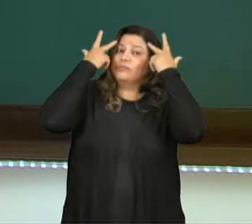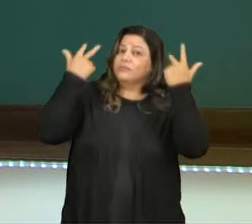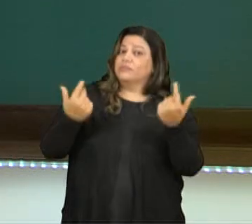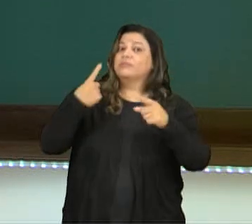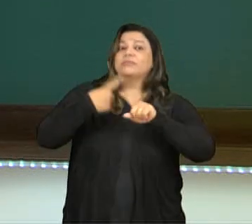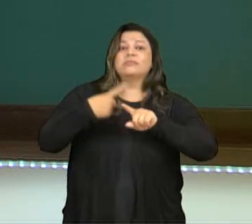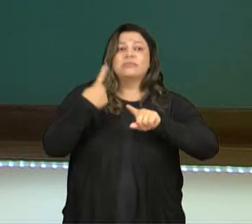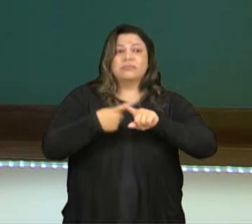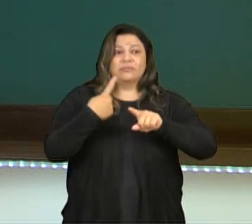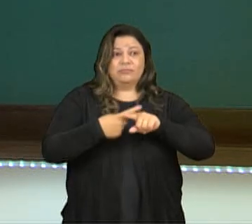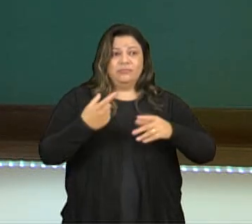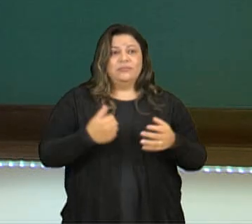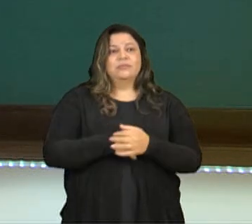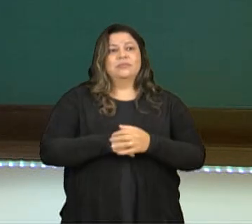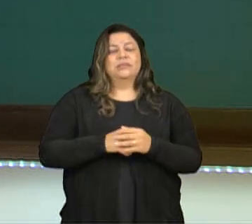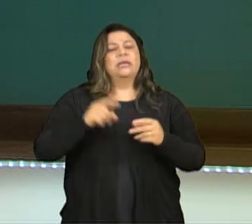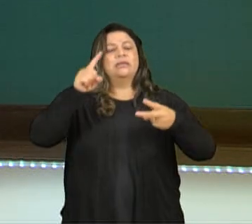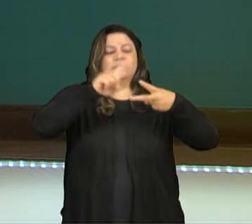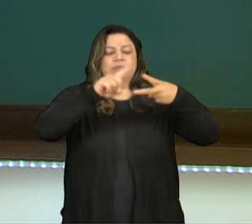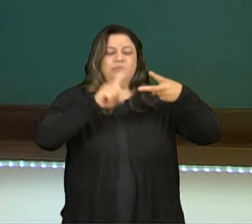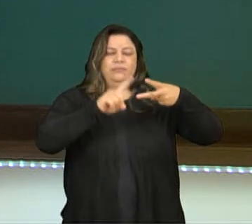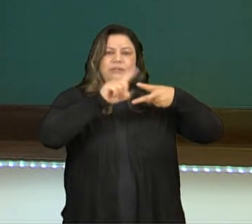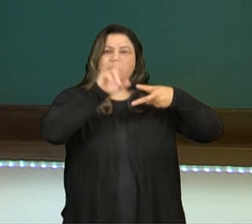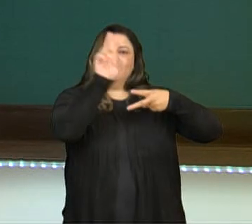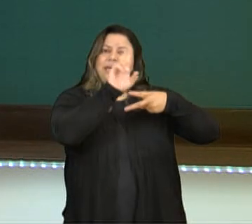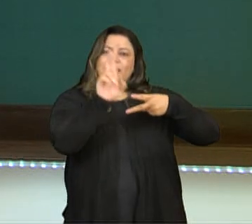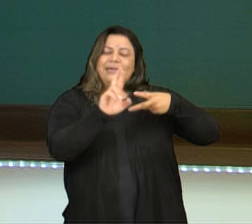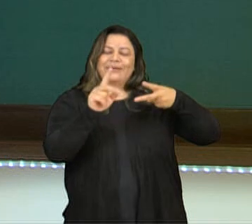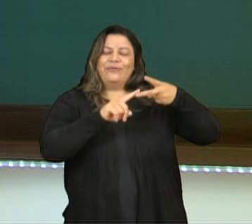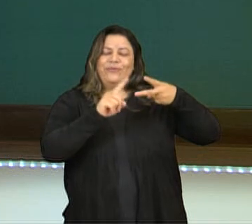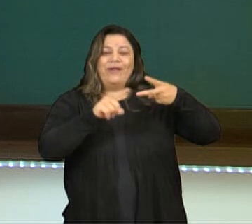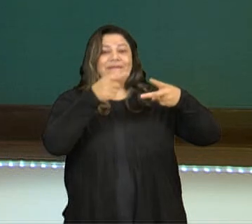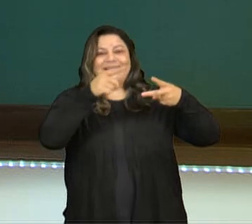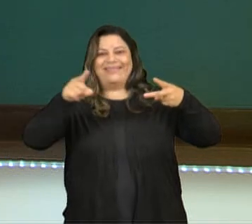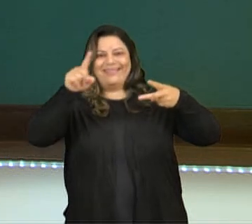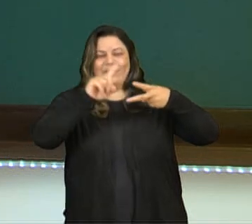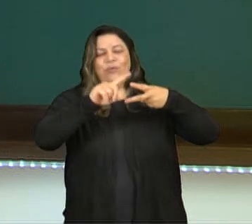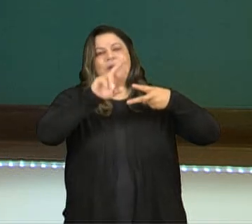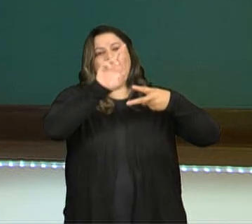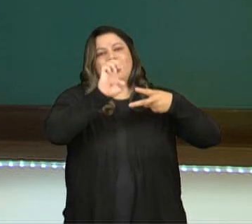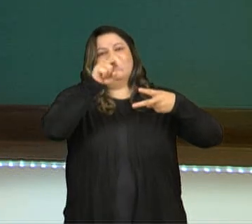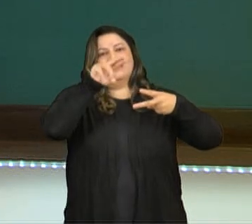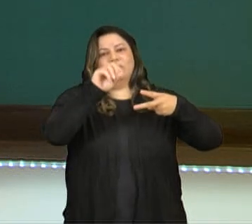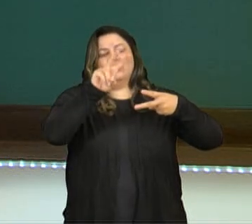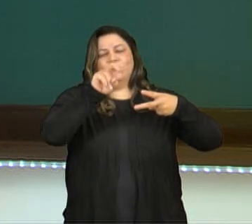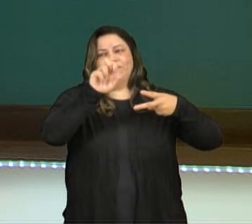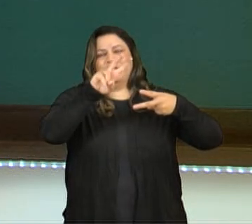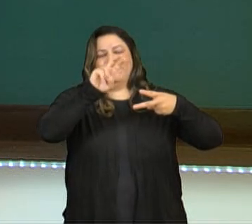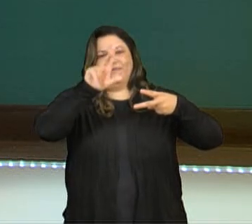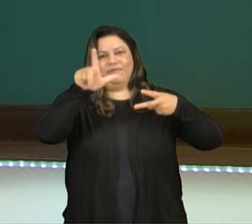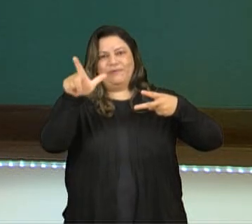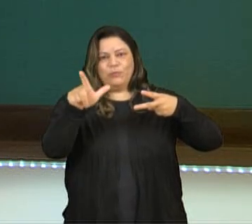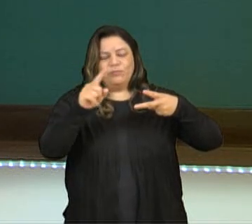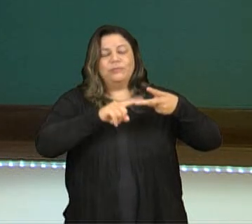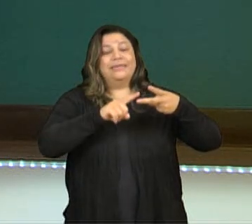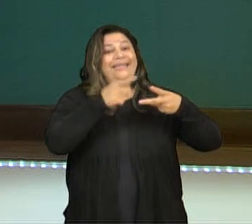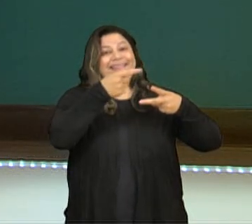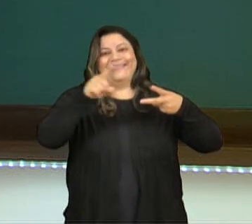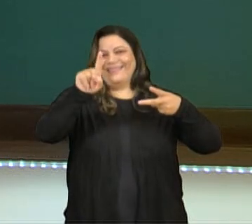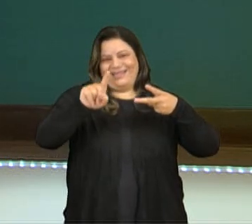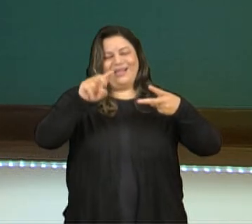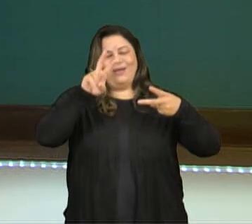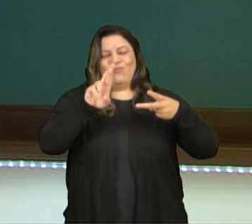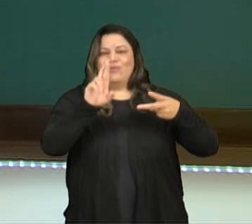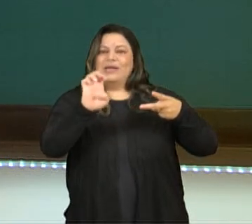são classificados em renováveis e não renováveis. E por que que eu uso essa classificação? Por que que eu